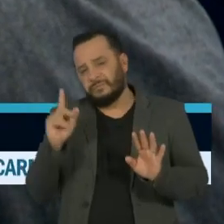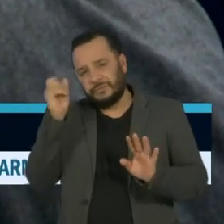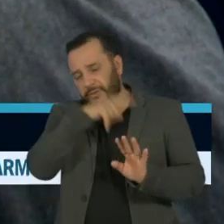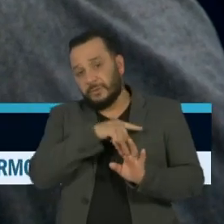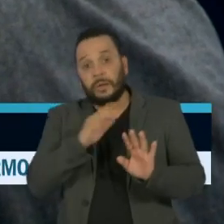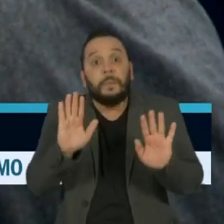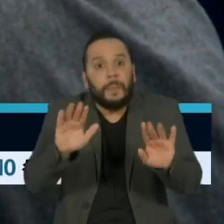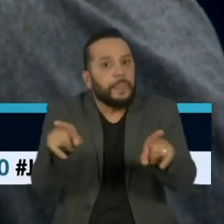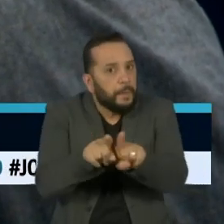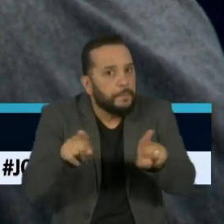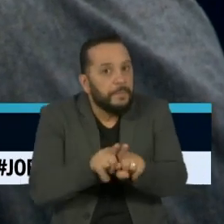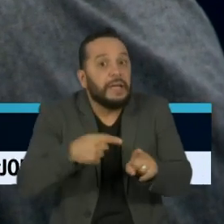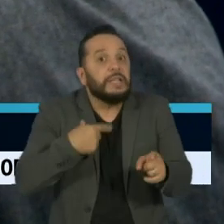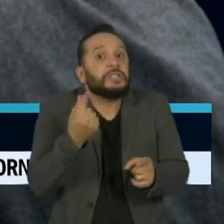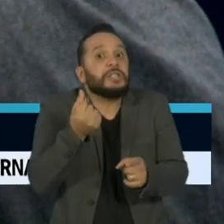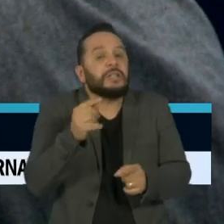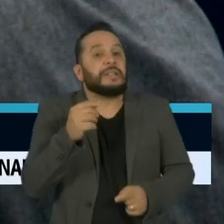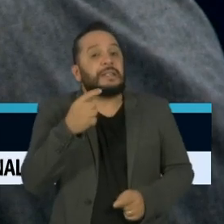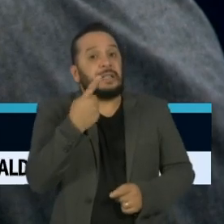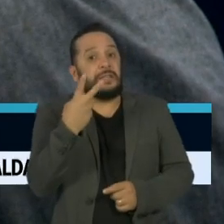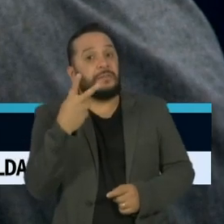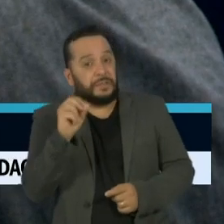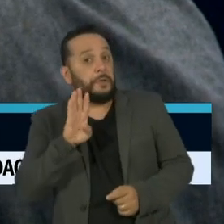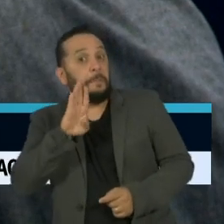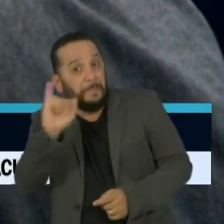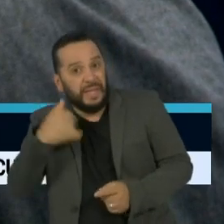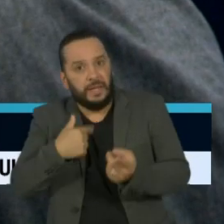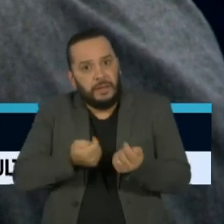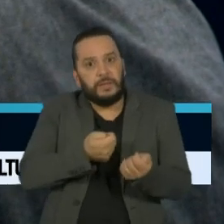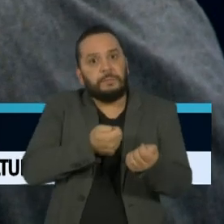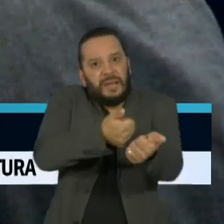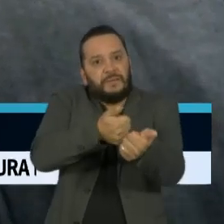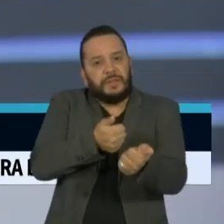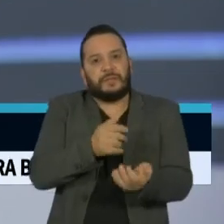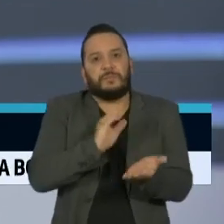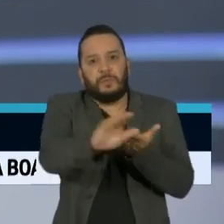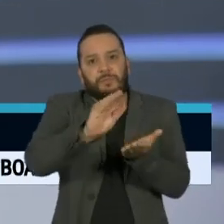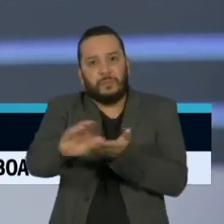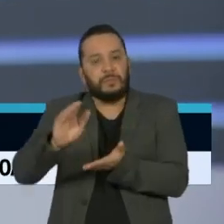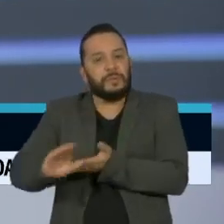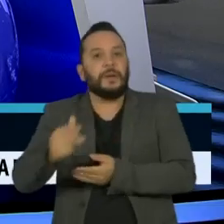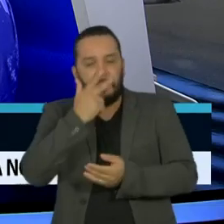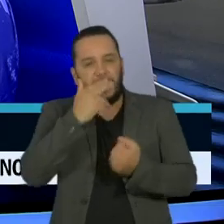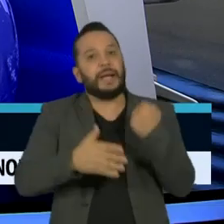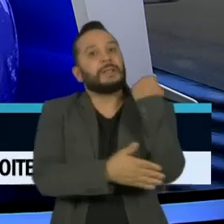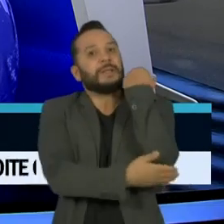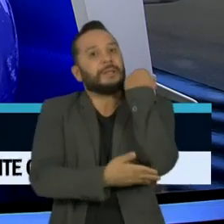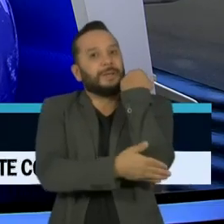dizem que esse feito, né, já provoca ciúmes no Congresso Nacional.